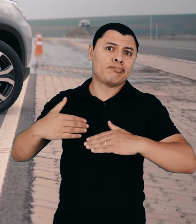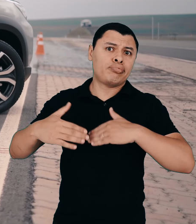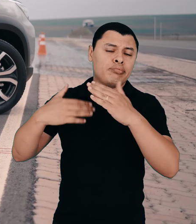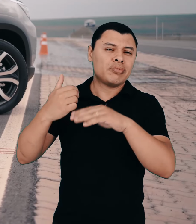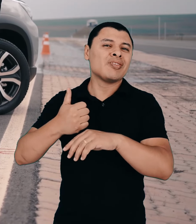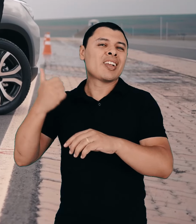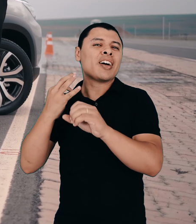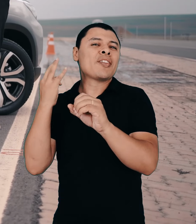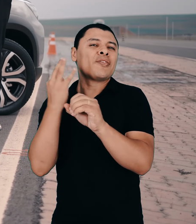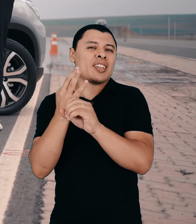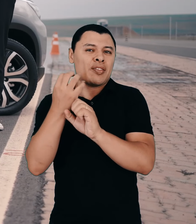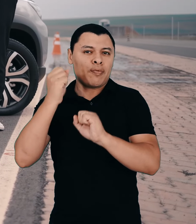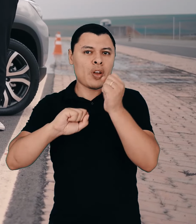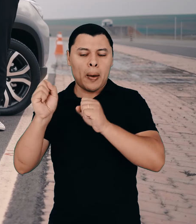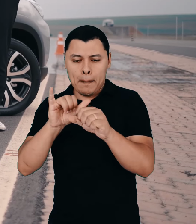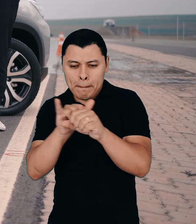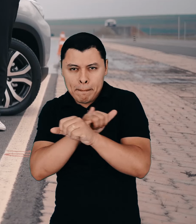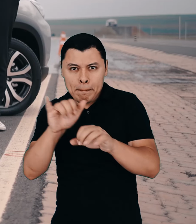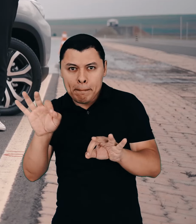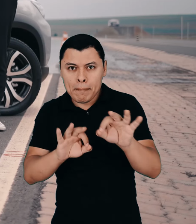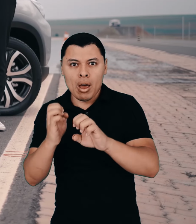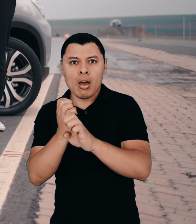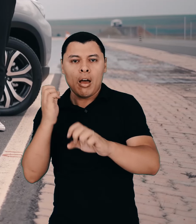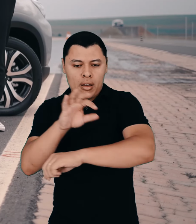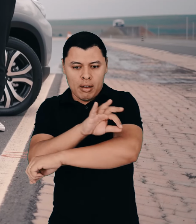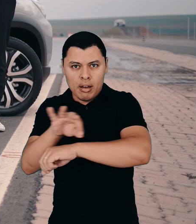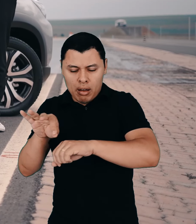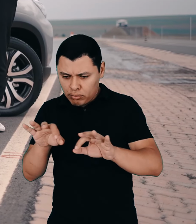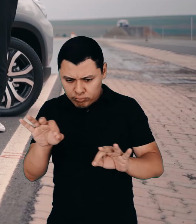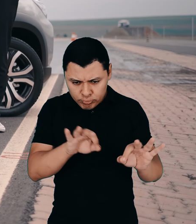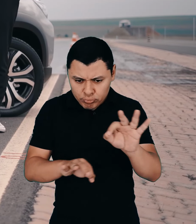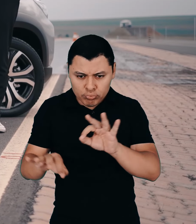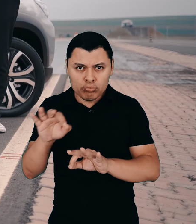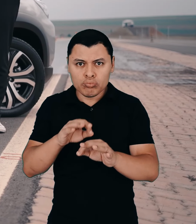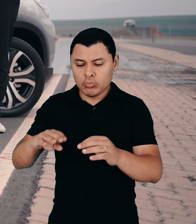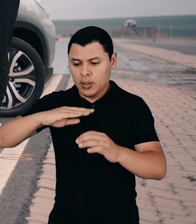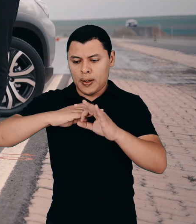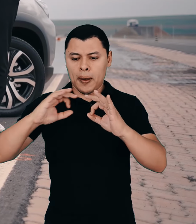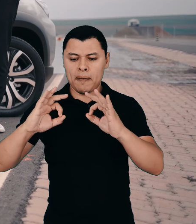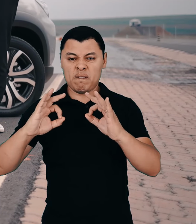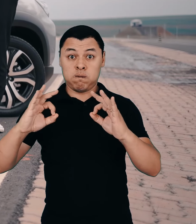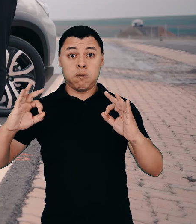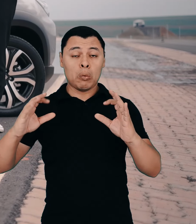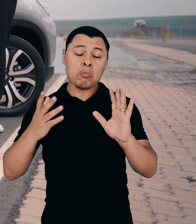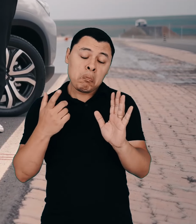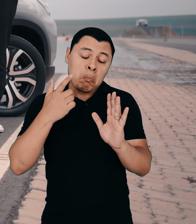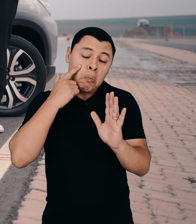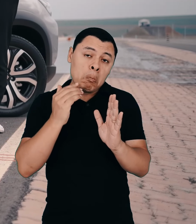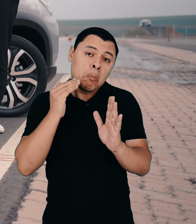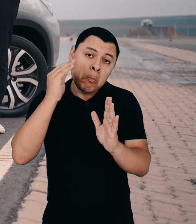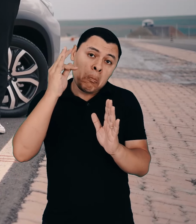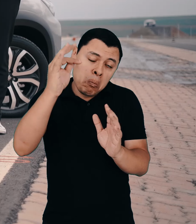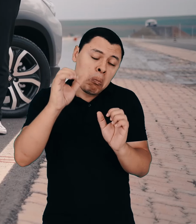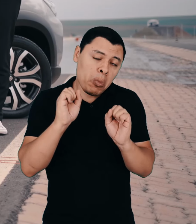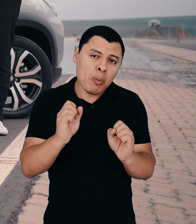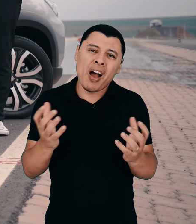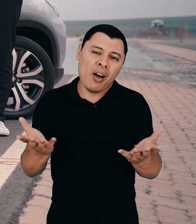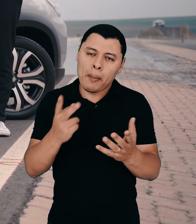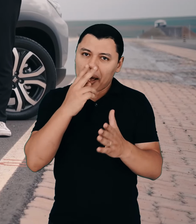plantas lá da Fiat, você consegue ter uma evolução da MLA com entre-eixos mais longos, mas por enquanto, tudo indica que vai ser tudo mais ou menos essa base